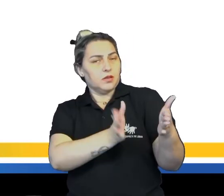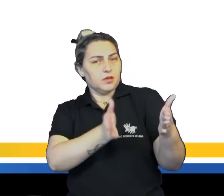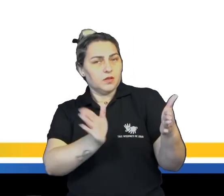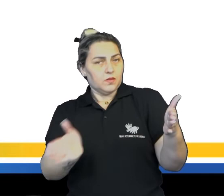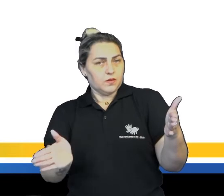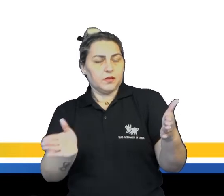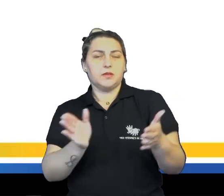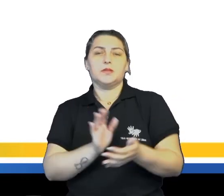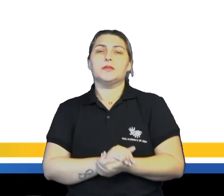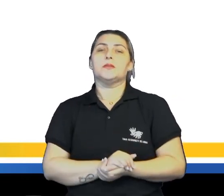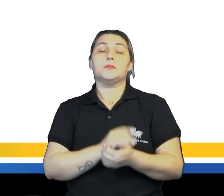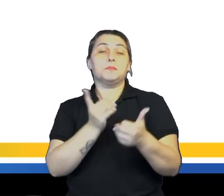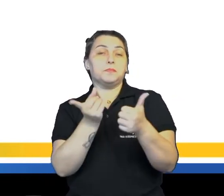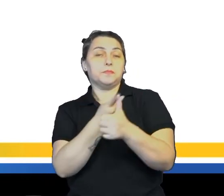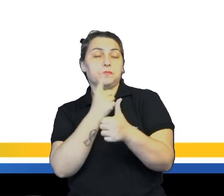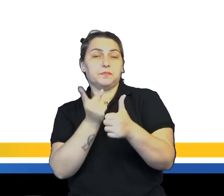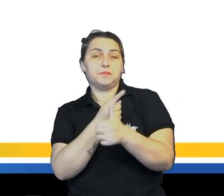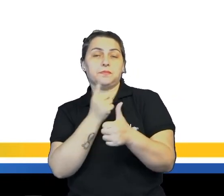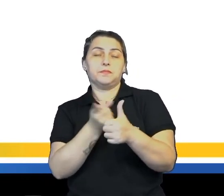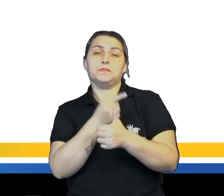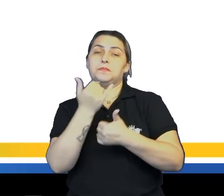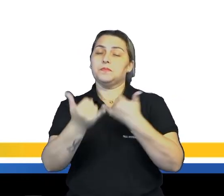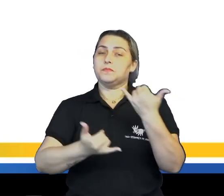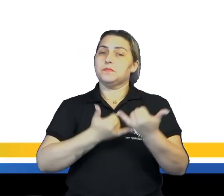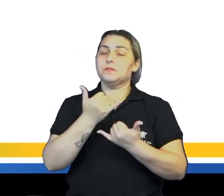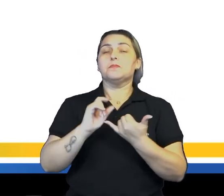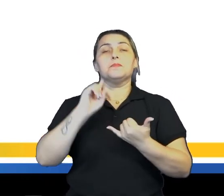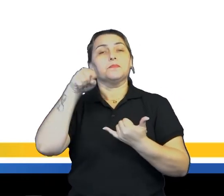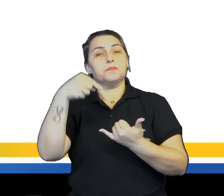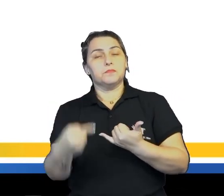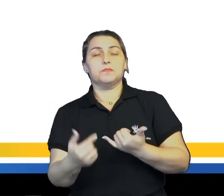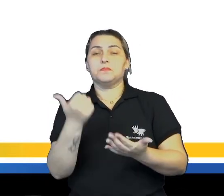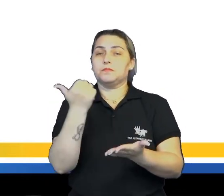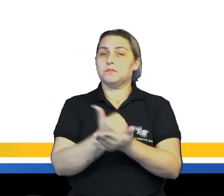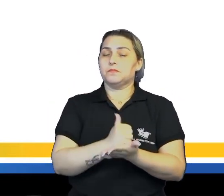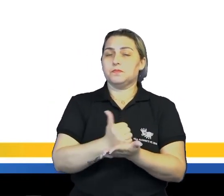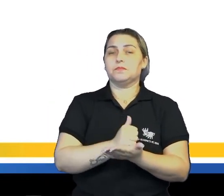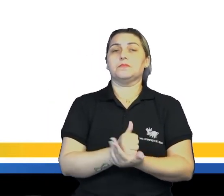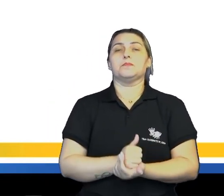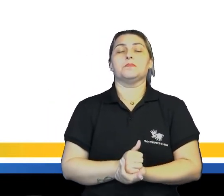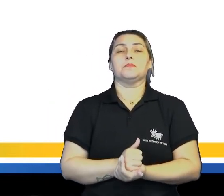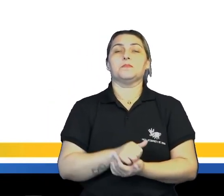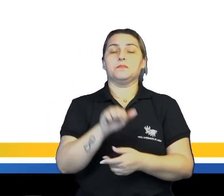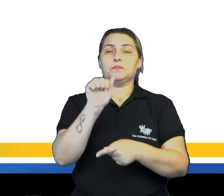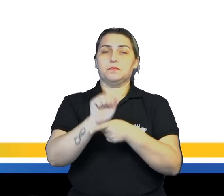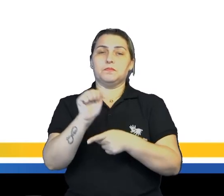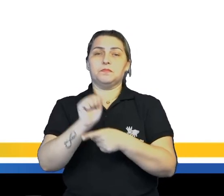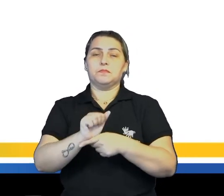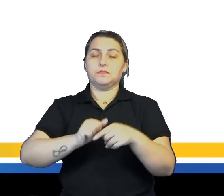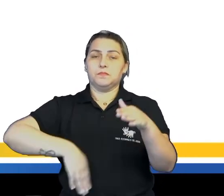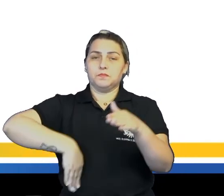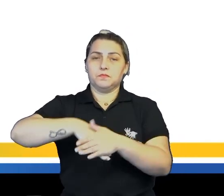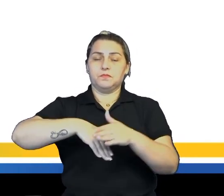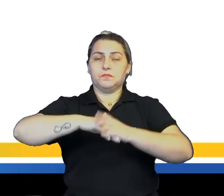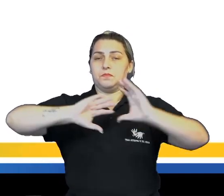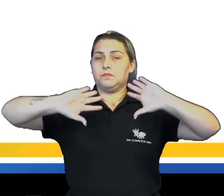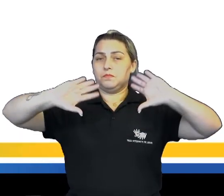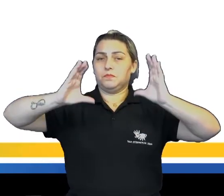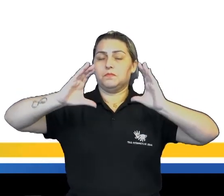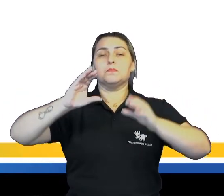das alternativas. Então, primeiro vai ser uma brincadeira e depois um jogo. Vamos lá, alternativa A, futebol e